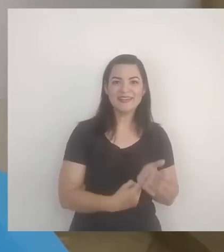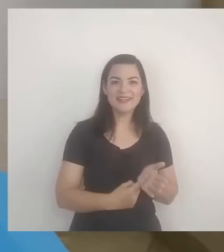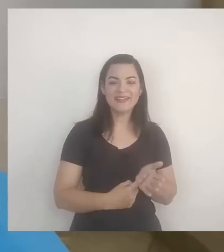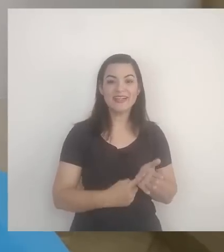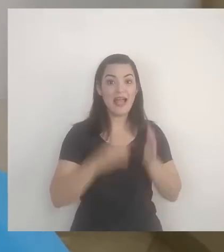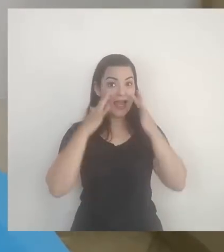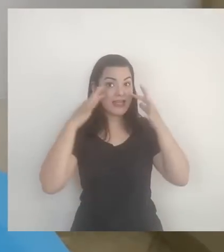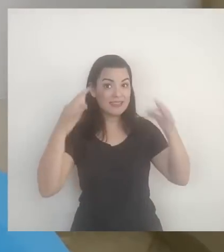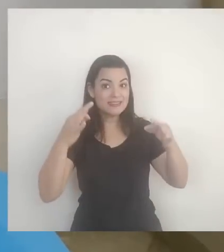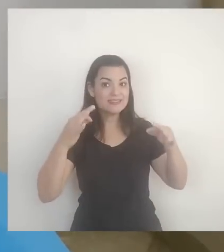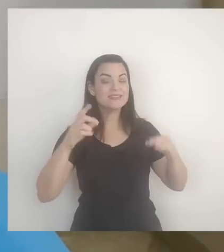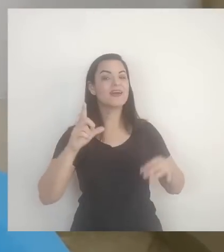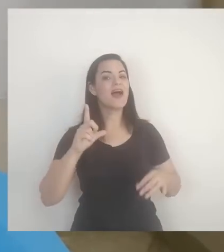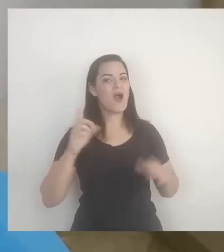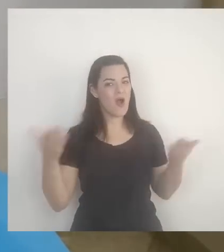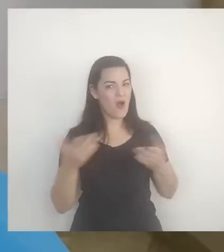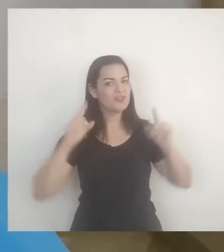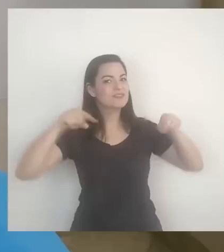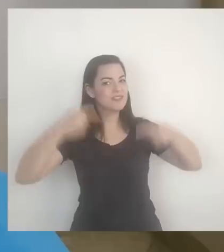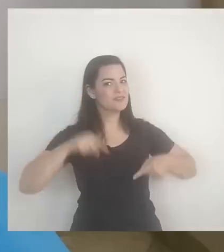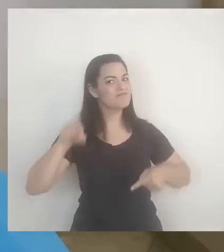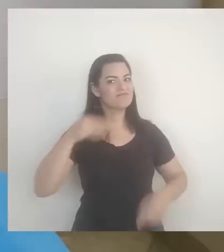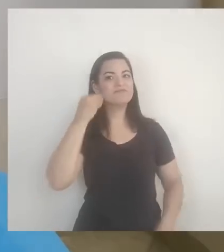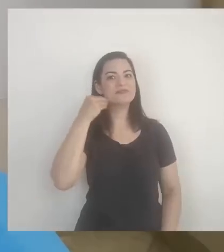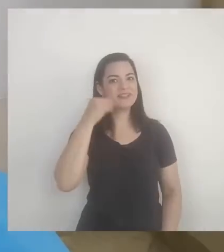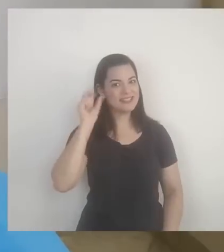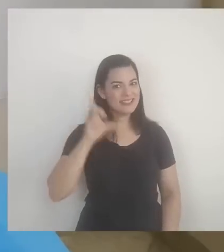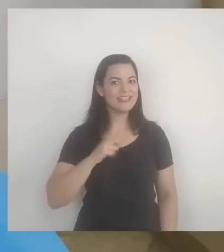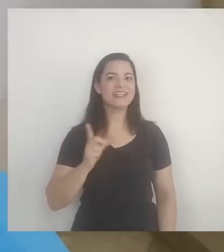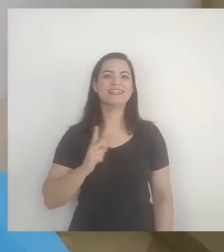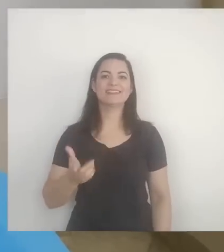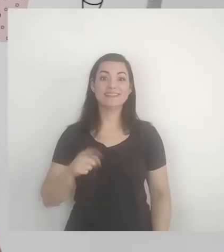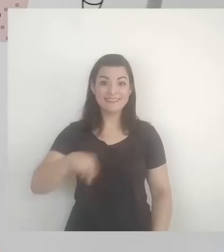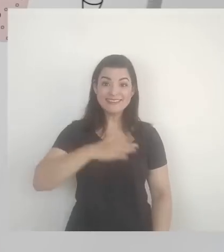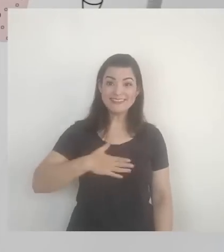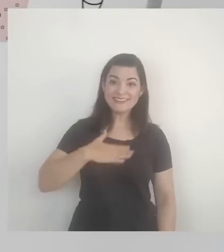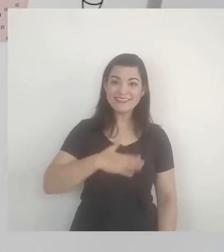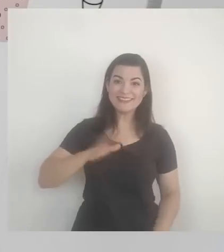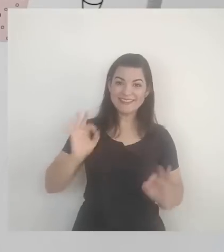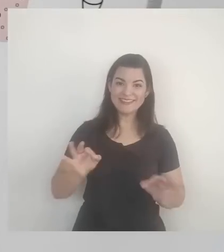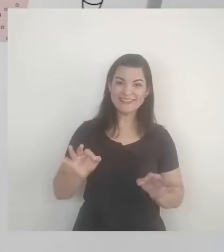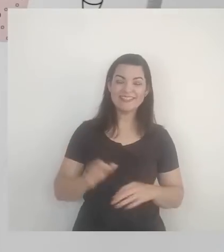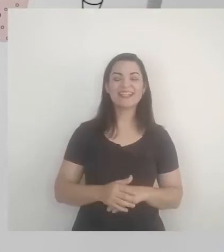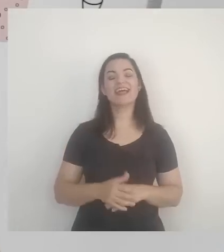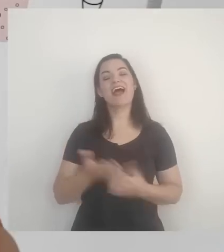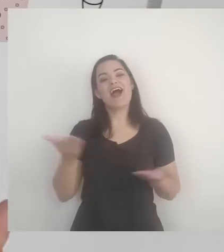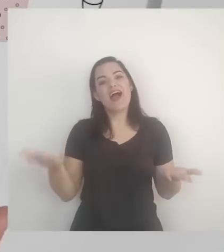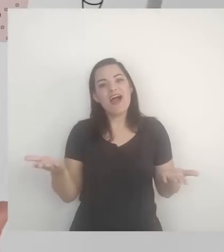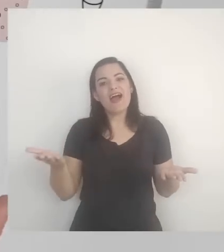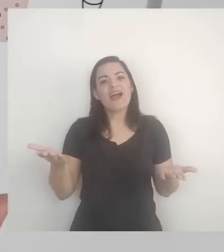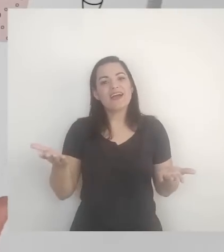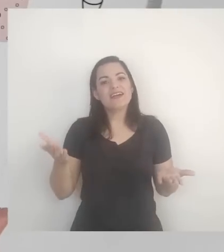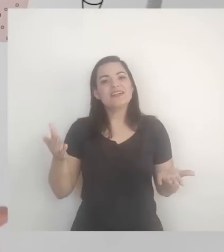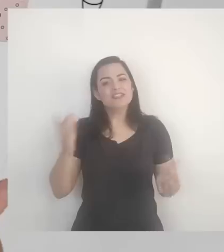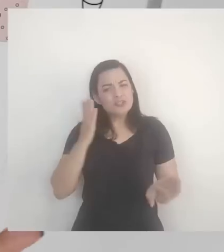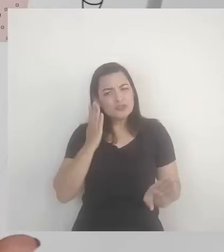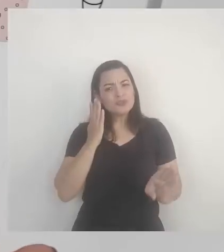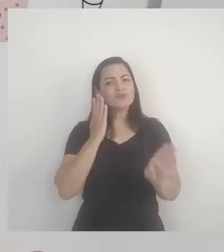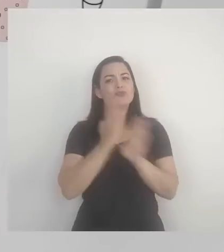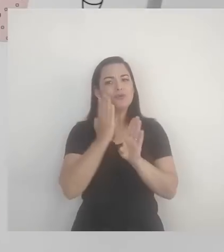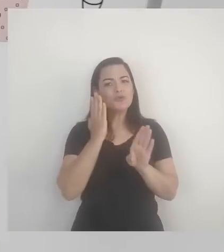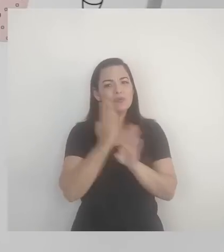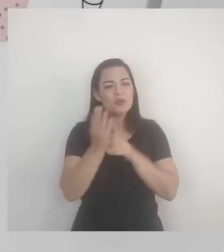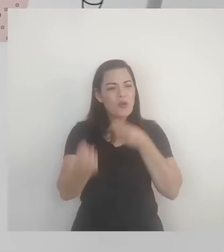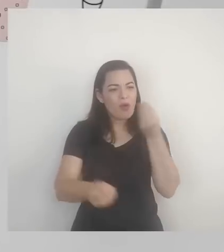com certeza essa experiência faz parte do nosso desafio de hoje. Gostaram? Olha só! Além